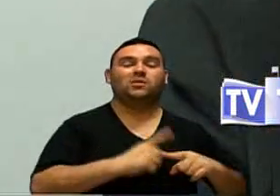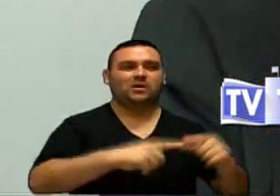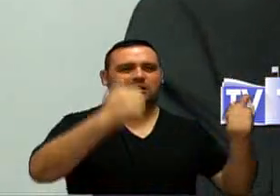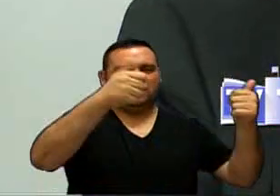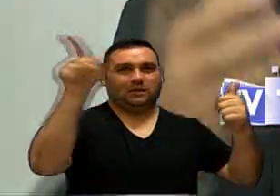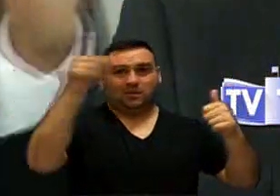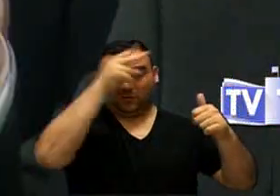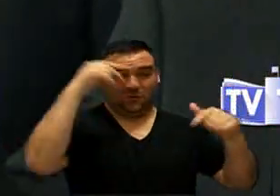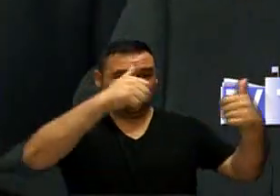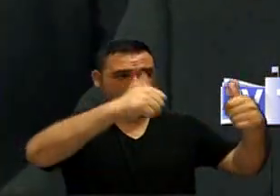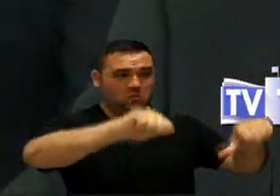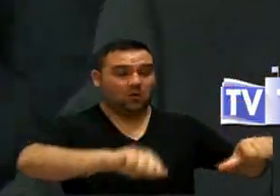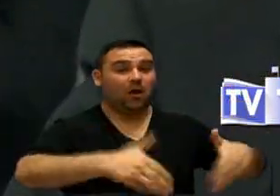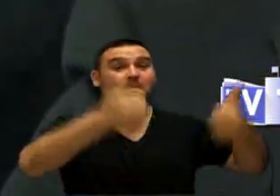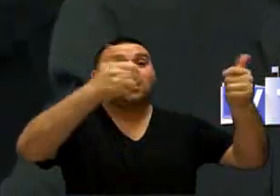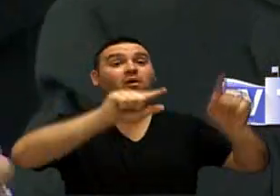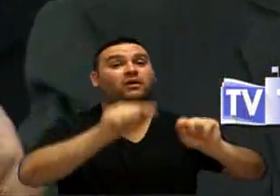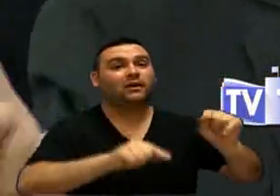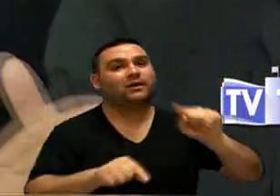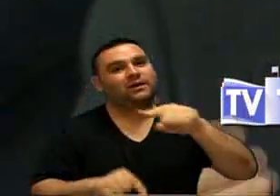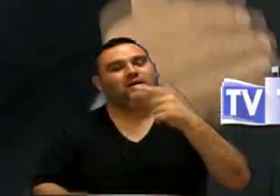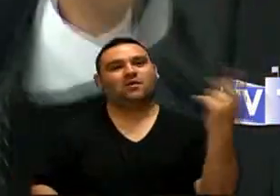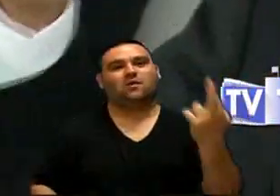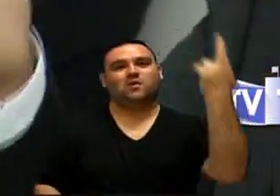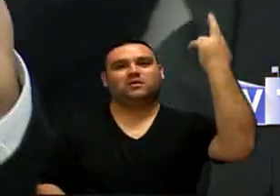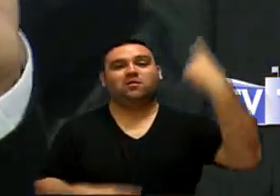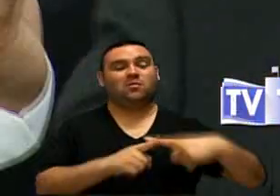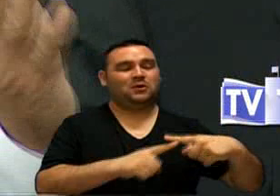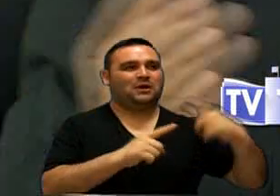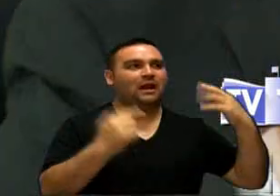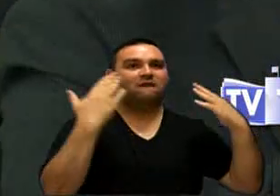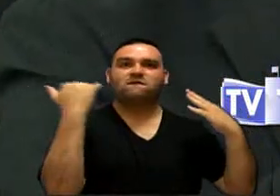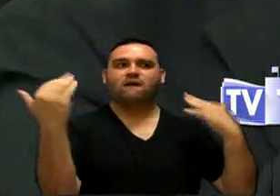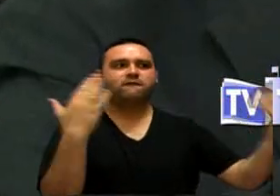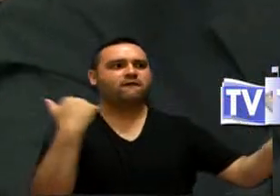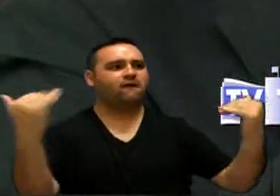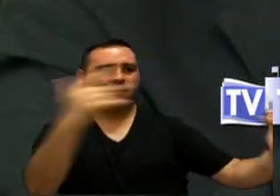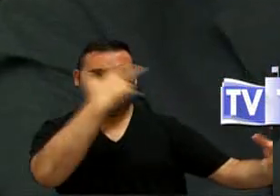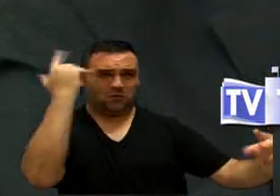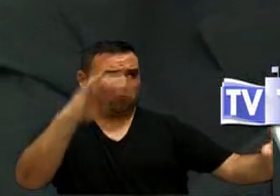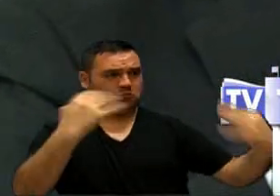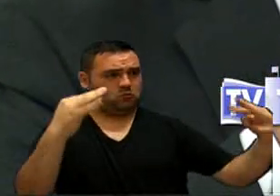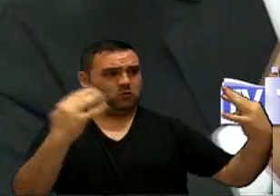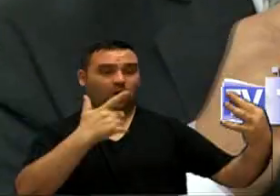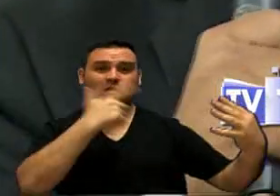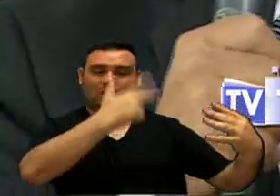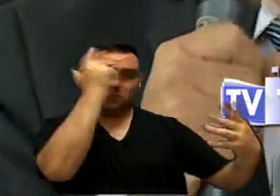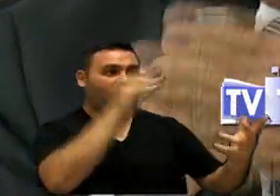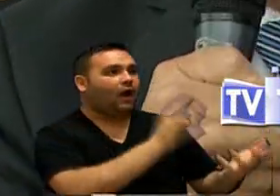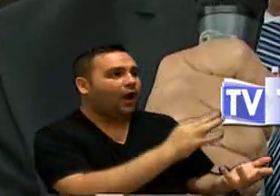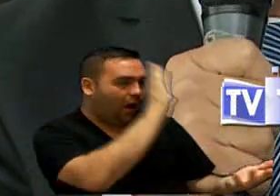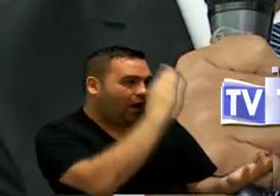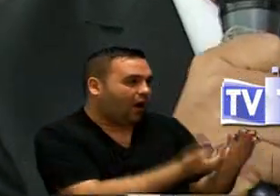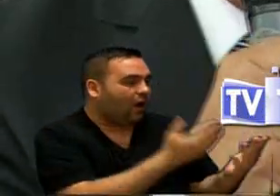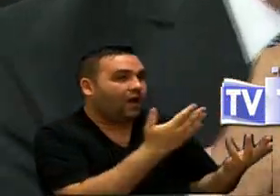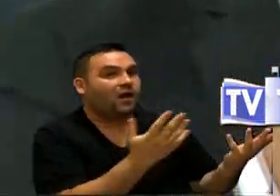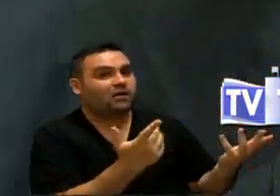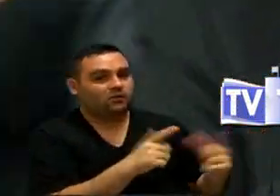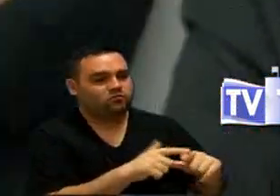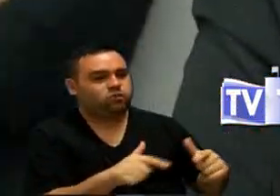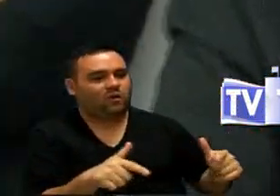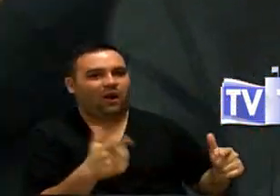a administração, melhor vai ser para o Manga, porque o populismo dele vai fazer com que ele ganhe adeptos, e como está